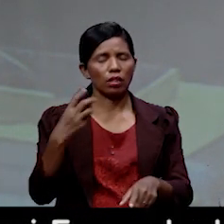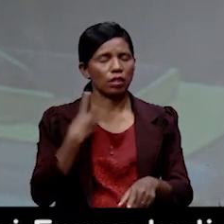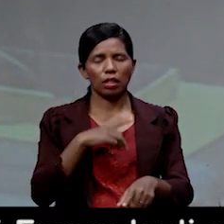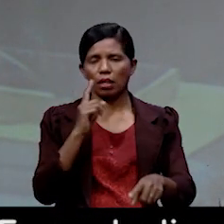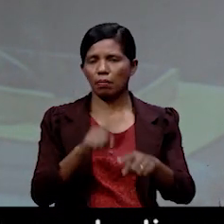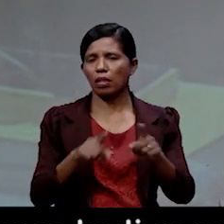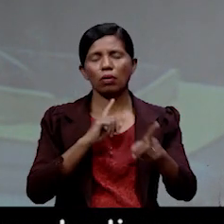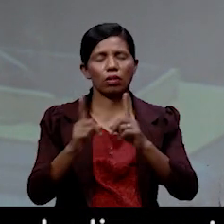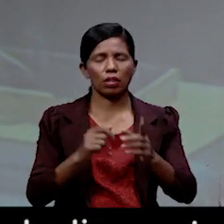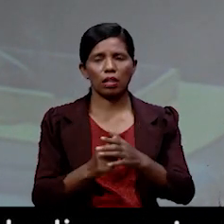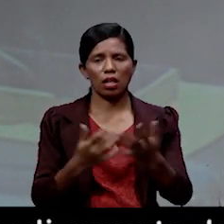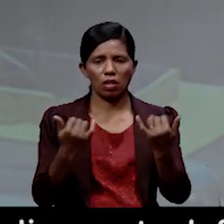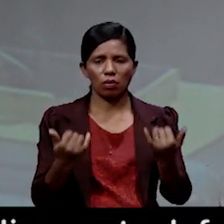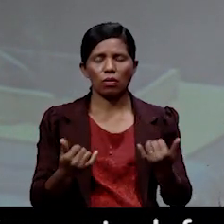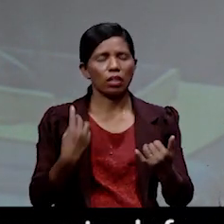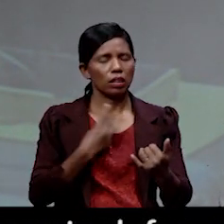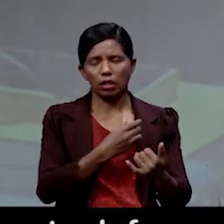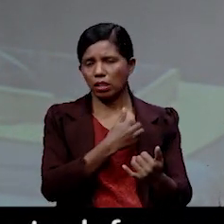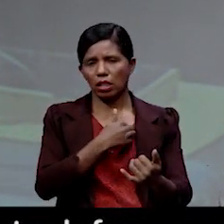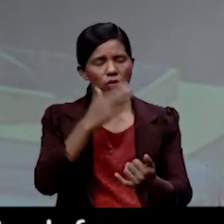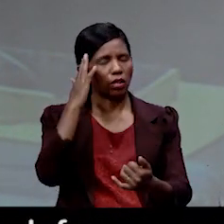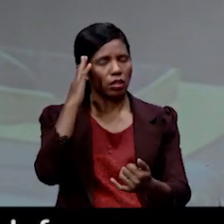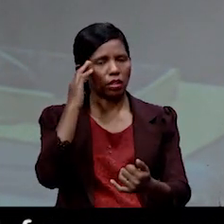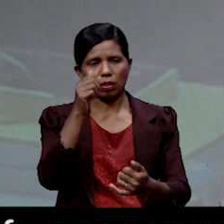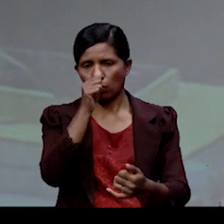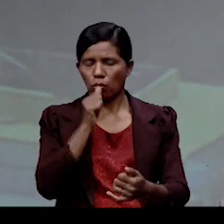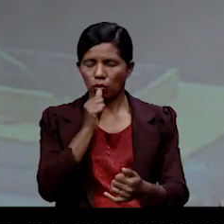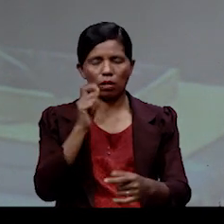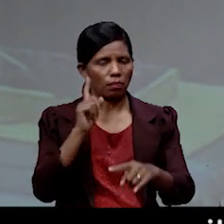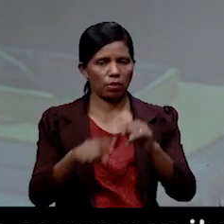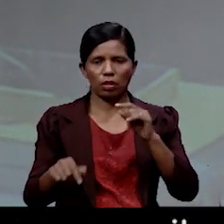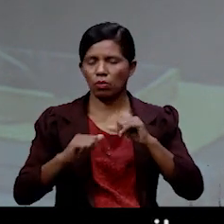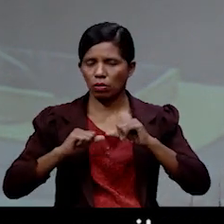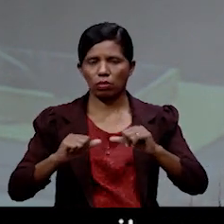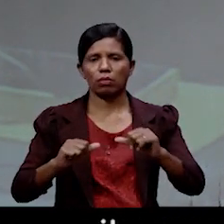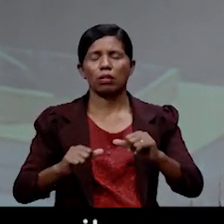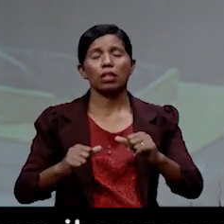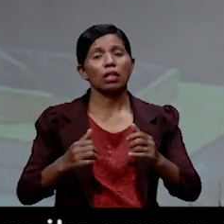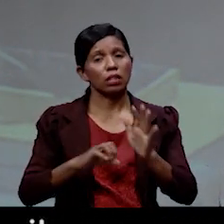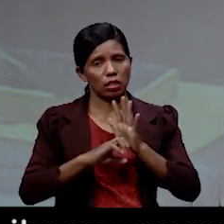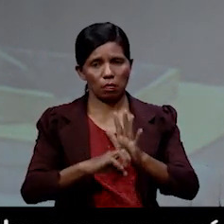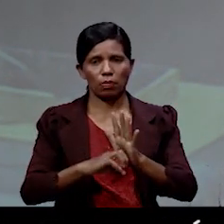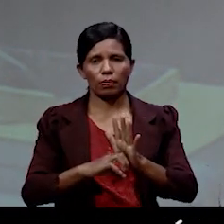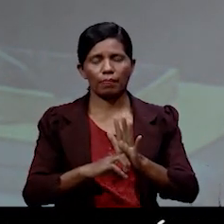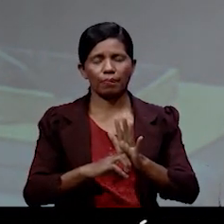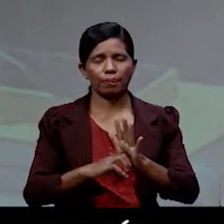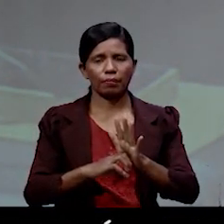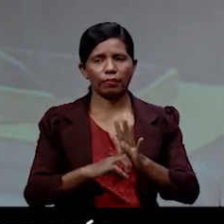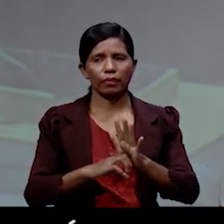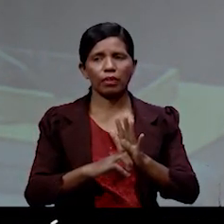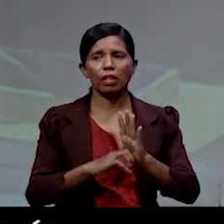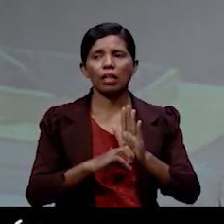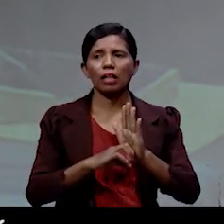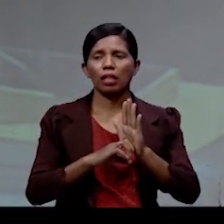porque to agora boatine passou por um silêncio e Daniela Bela continua nessa né por exemplo nessa e tenia Mambote e